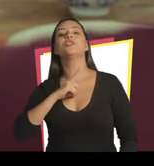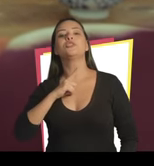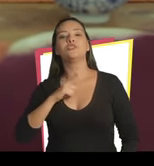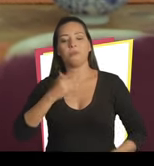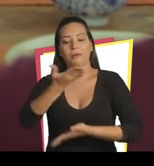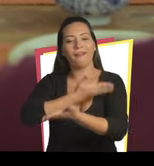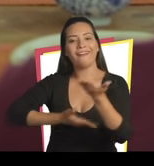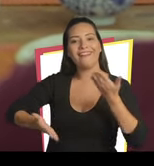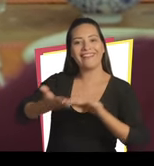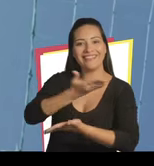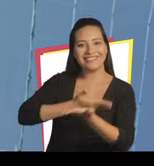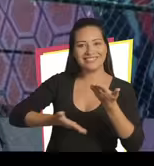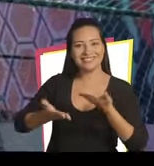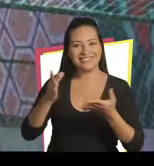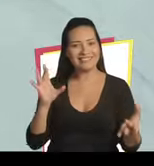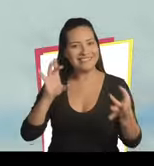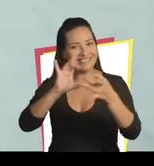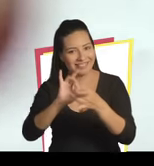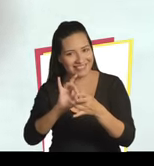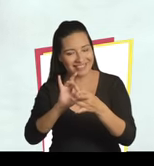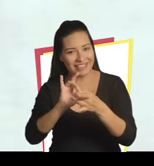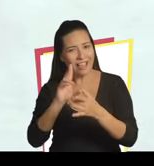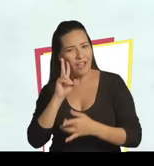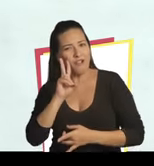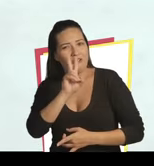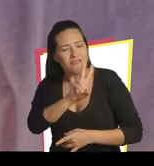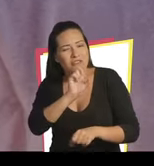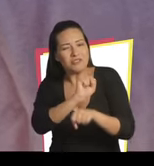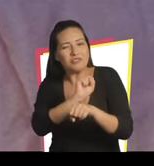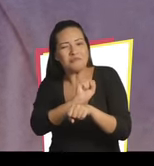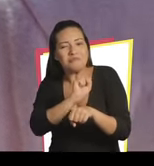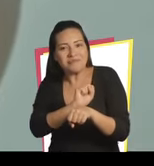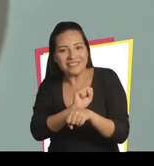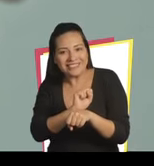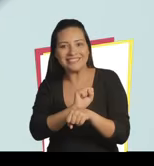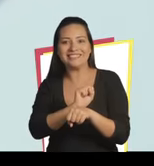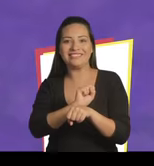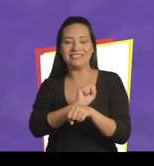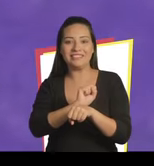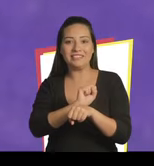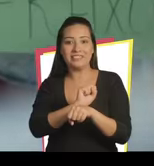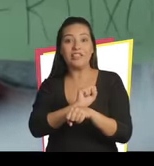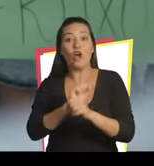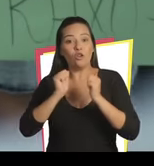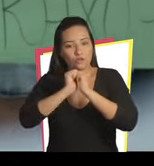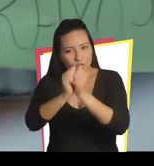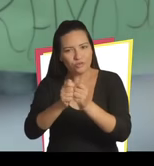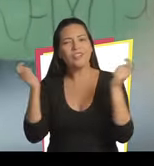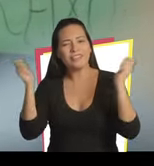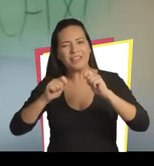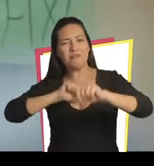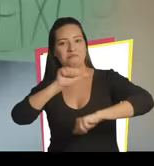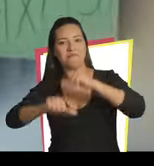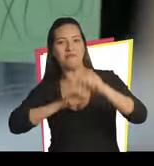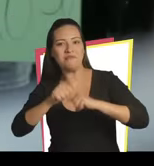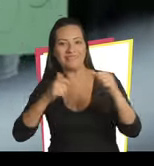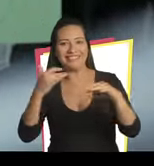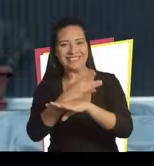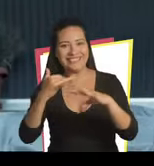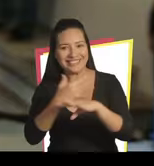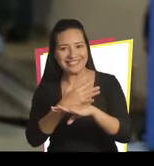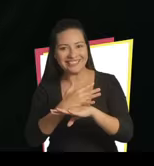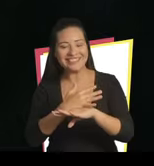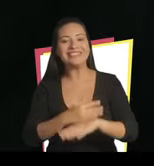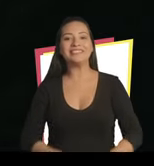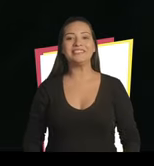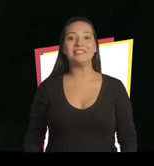temos uns aos outros. Eu vejo esperança nos olhos de vocês. Juntos é possível mudar essa